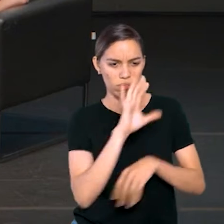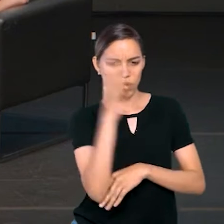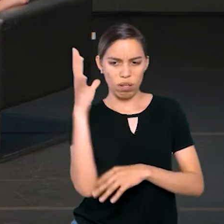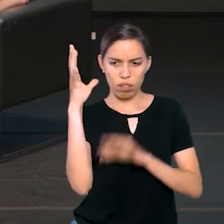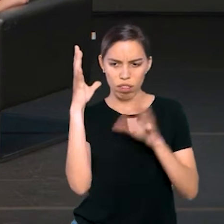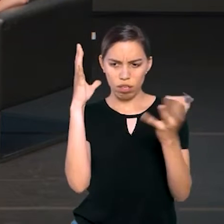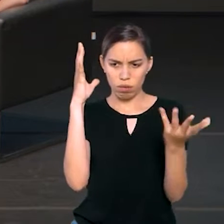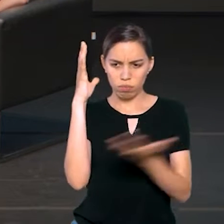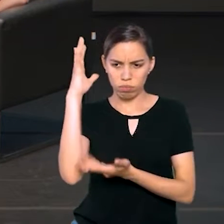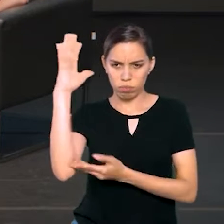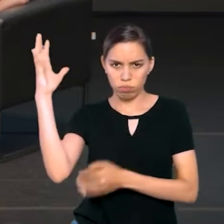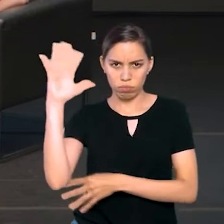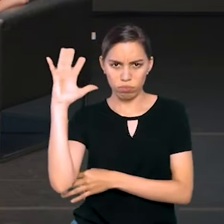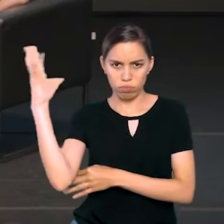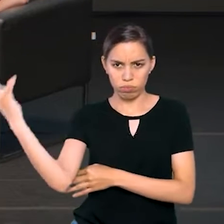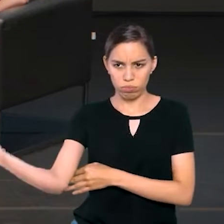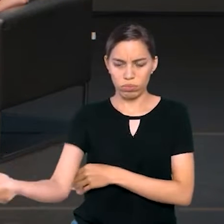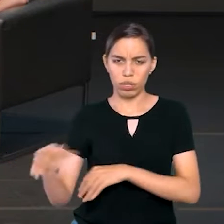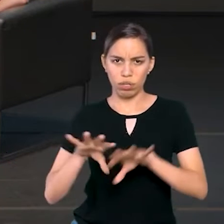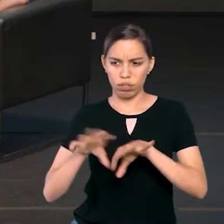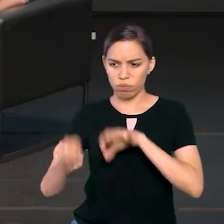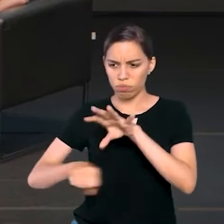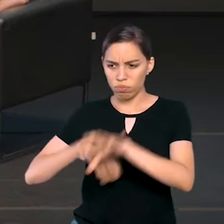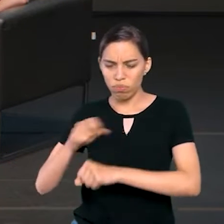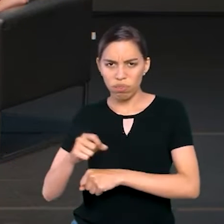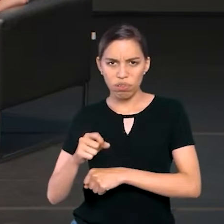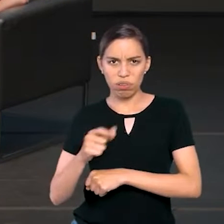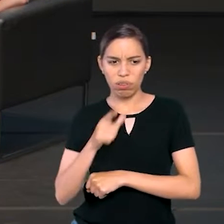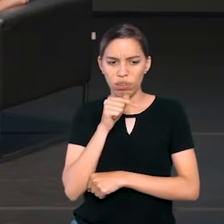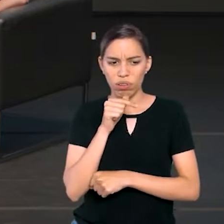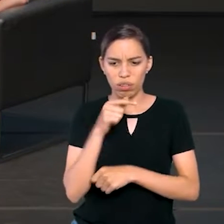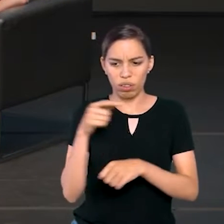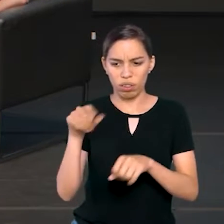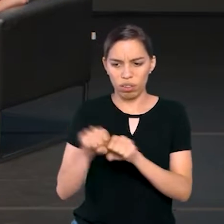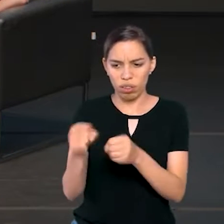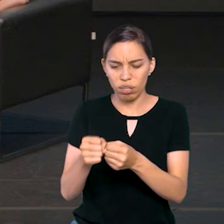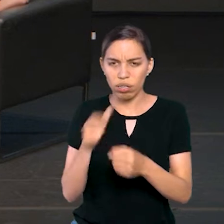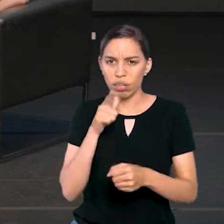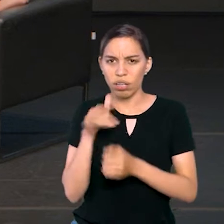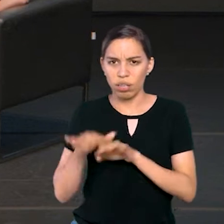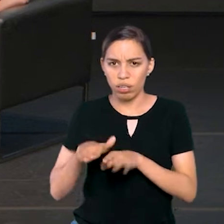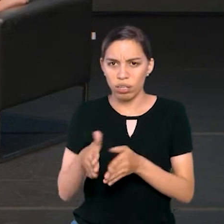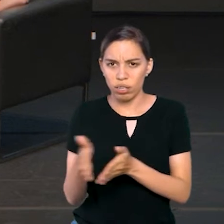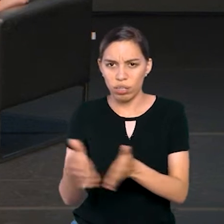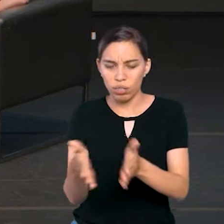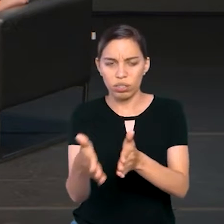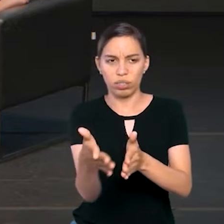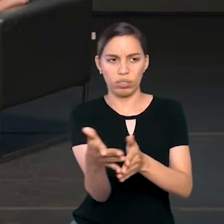os territórios, danou com os rios e com as florestas, virando